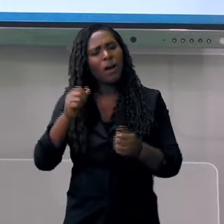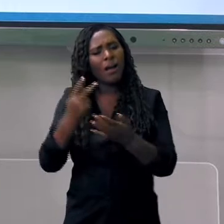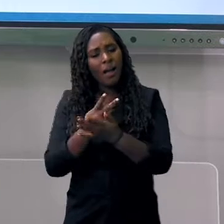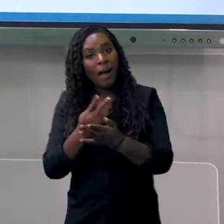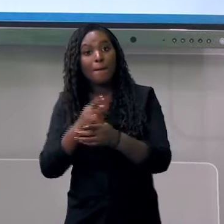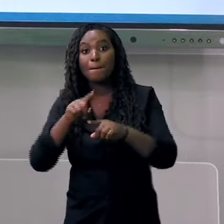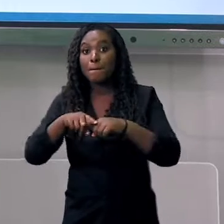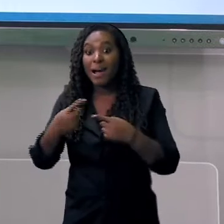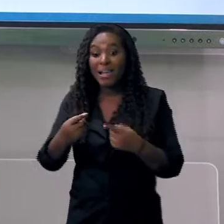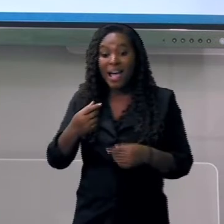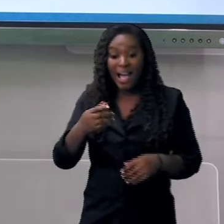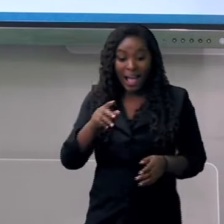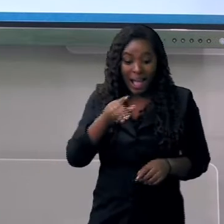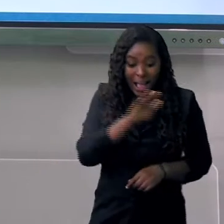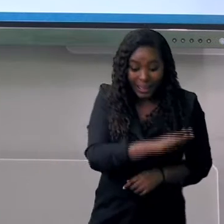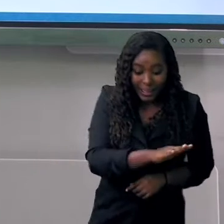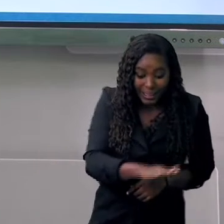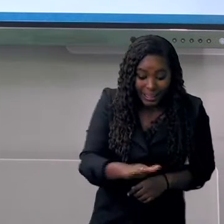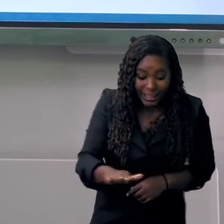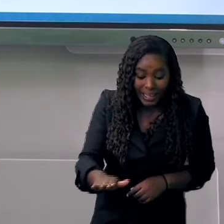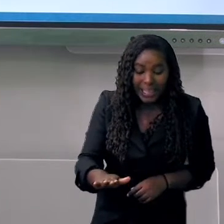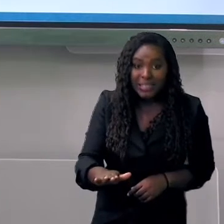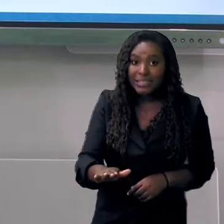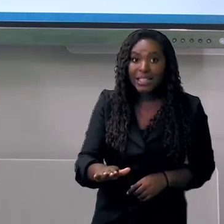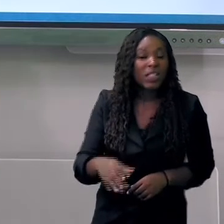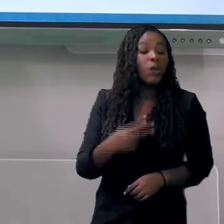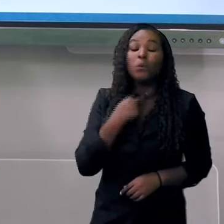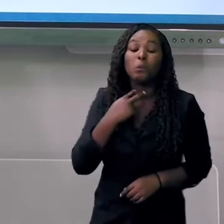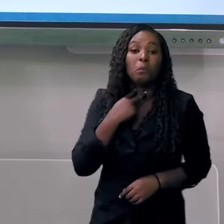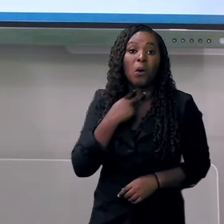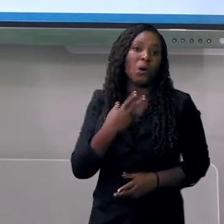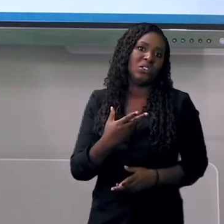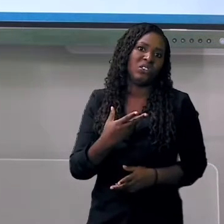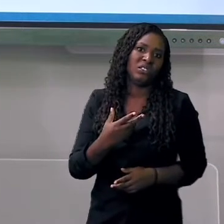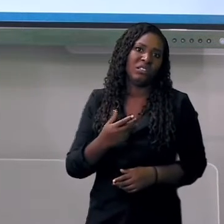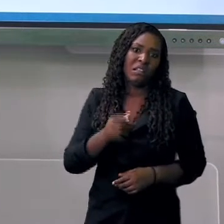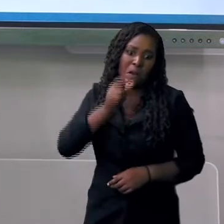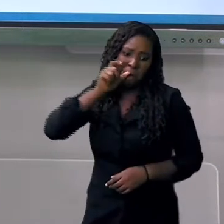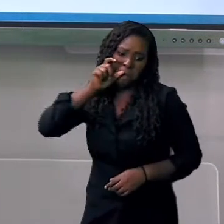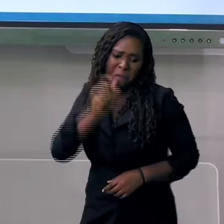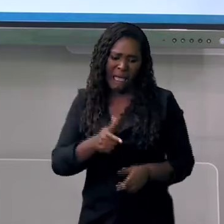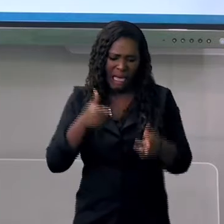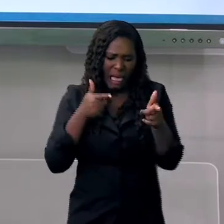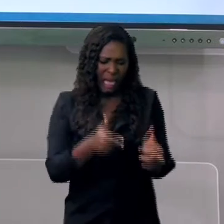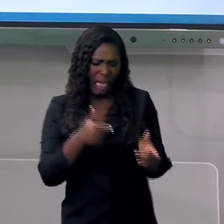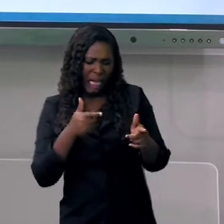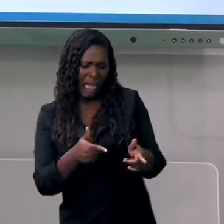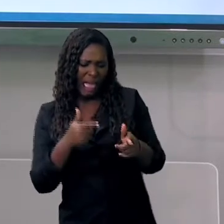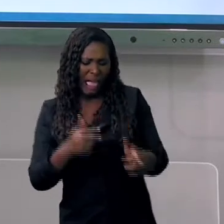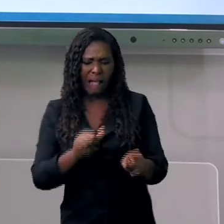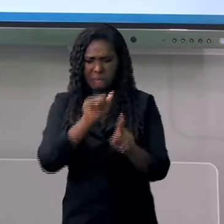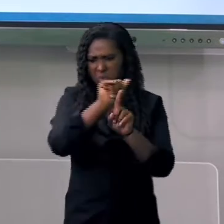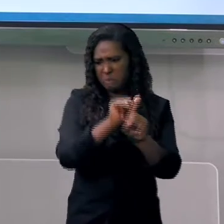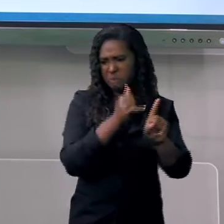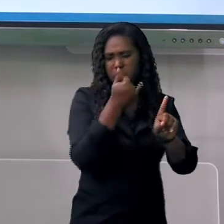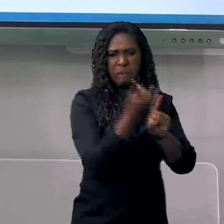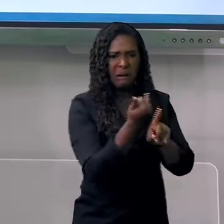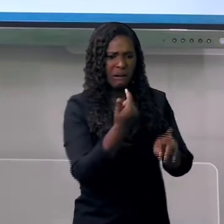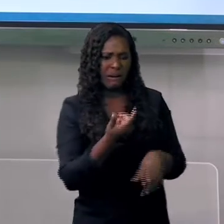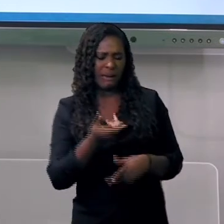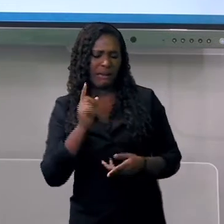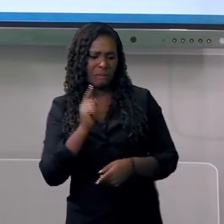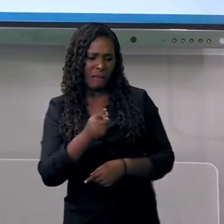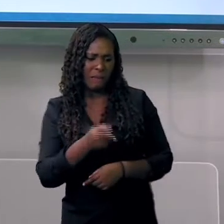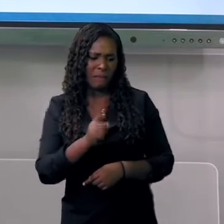das crianças. E temos de evitá-lo ao máximo, pelo simples motivo de que eles não têm nada de útil,